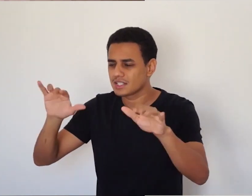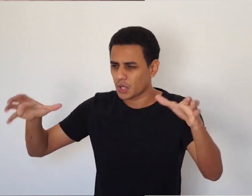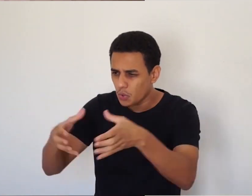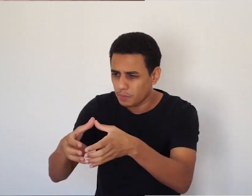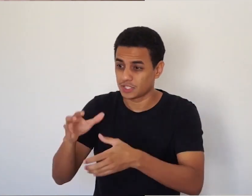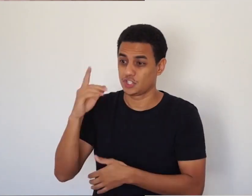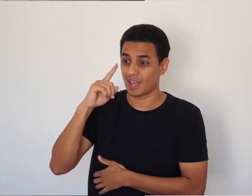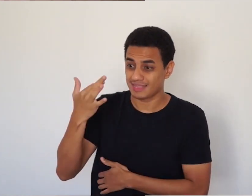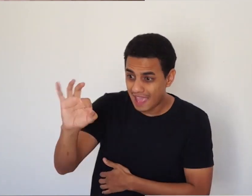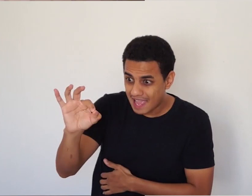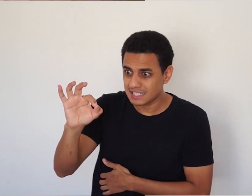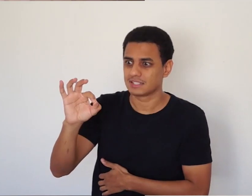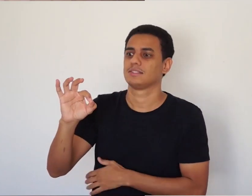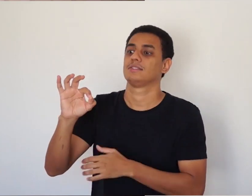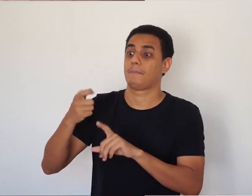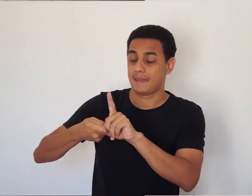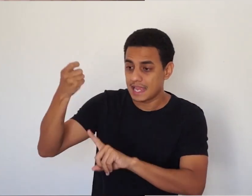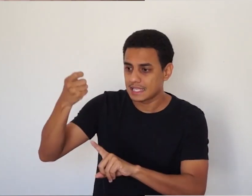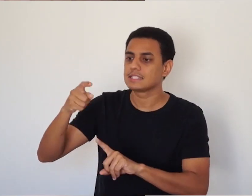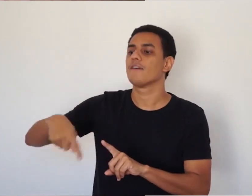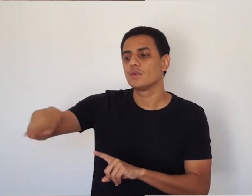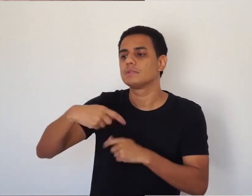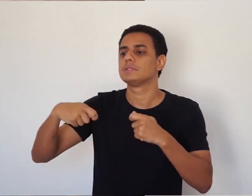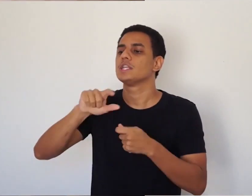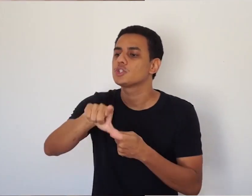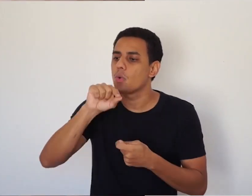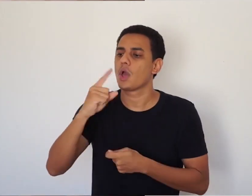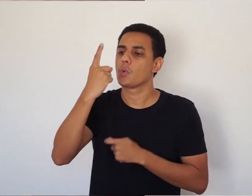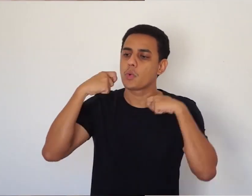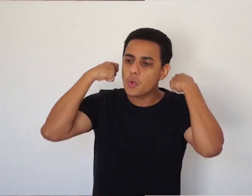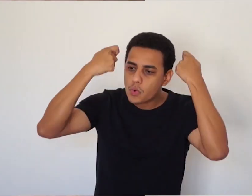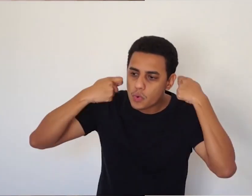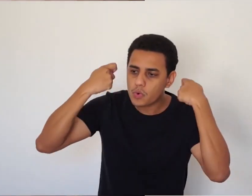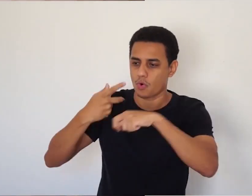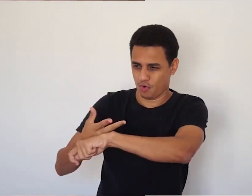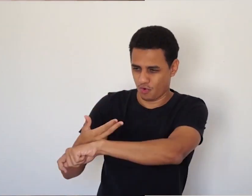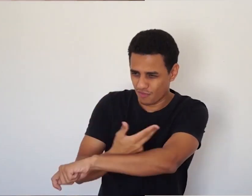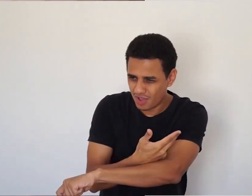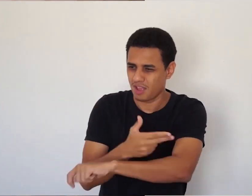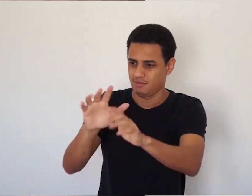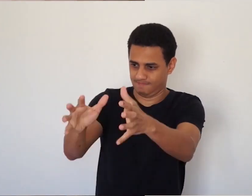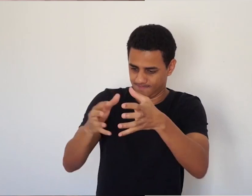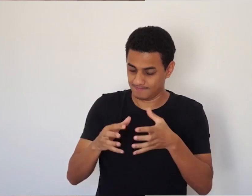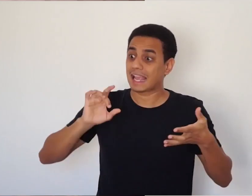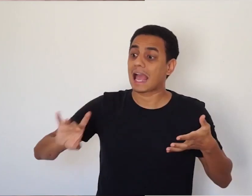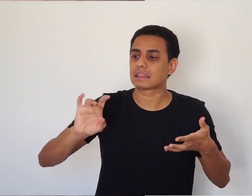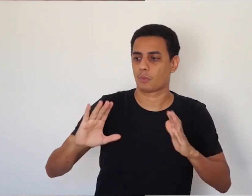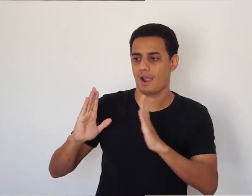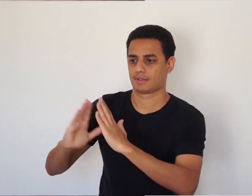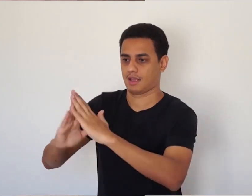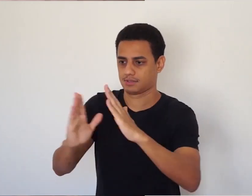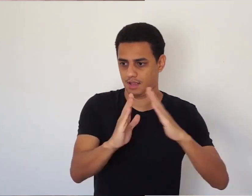a comunidade de Israel que no 10º dia deste mês todo homem deverá separar um cordeiro com um cabrito para a sua família, um